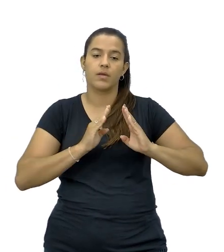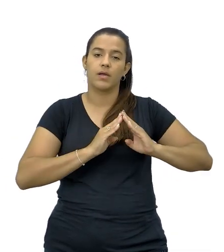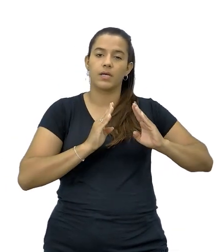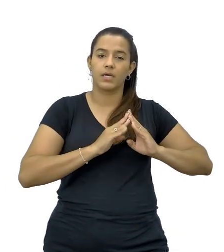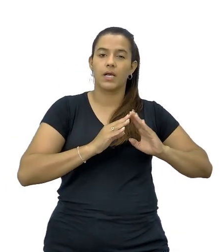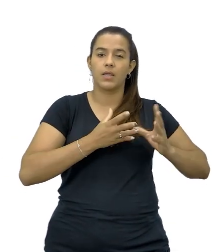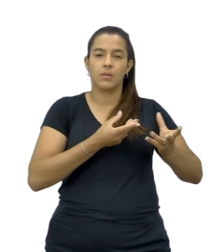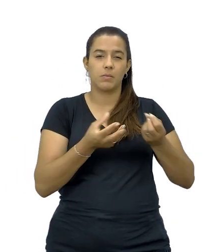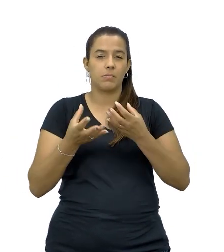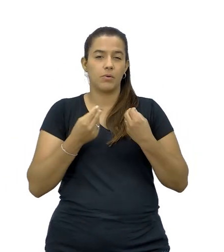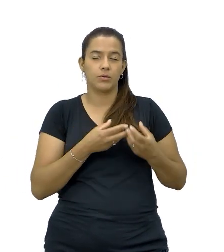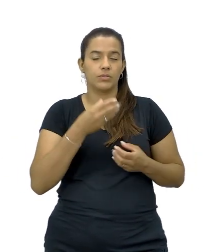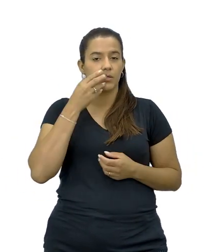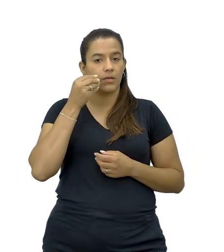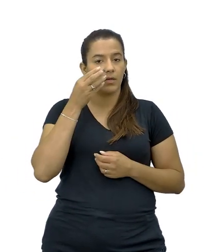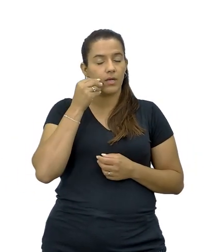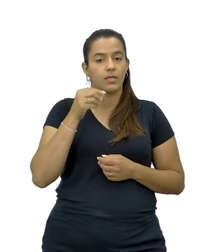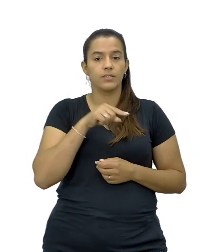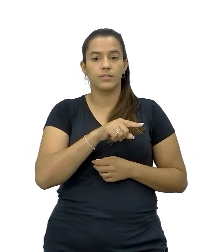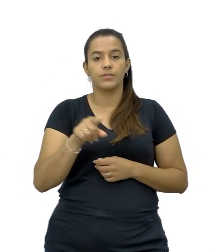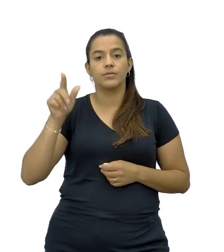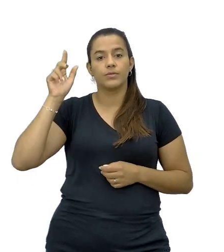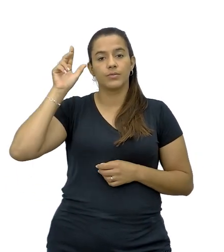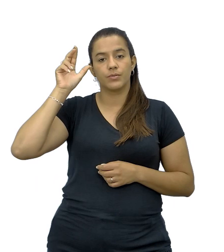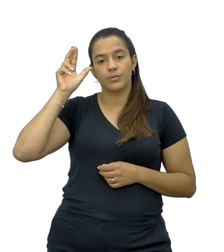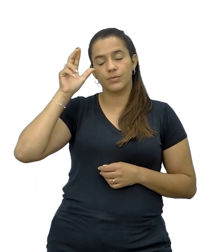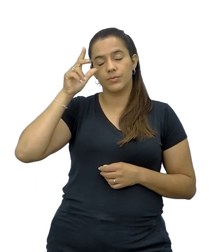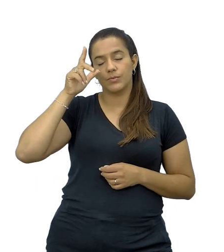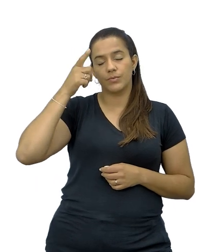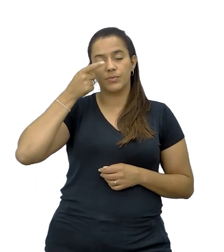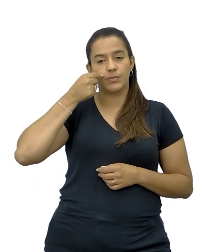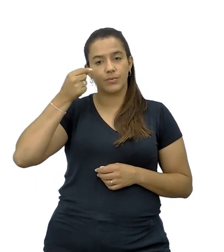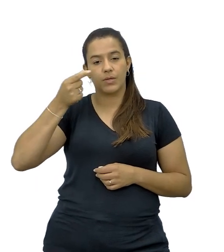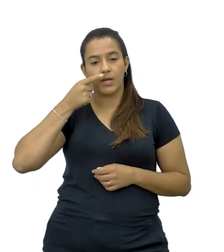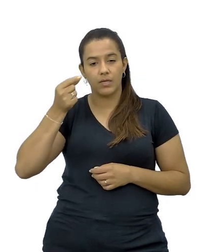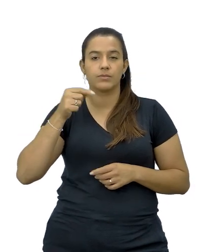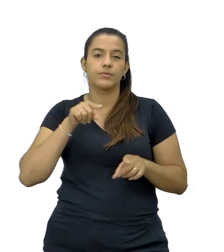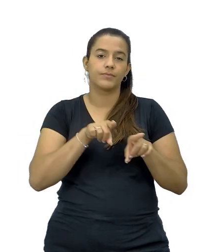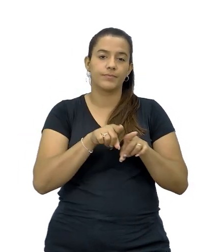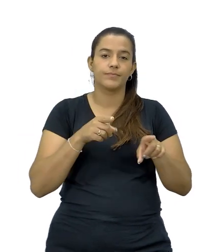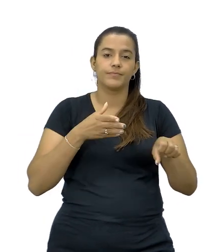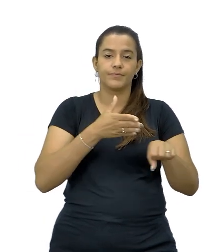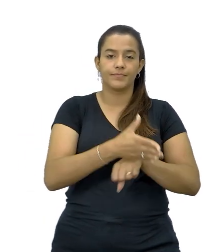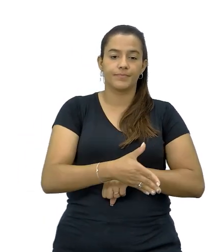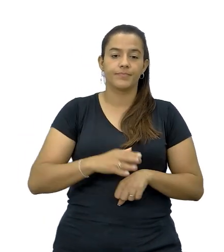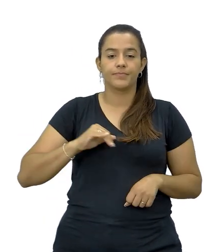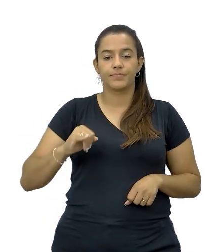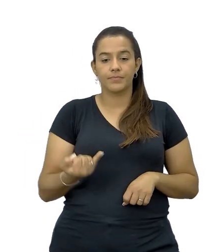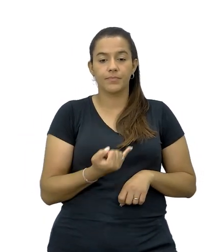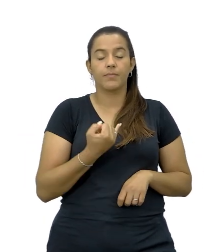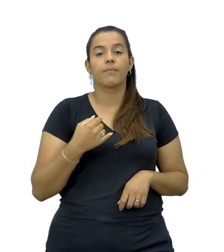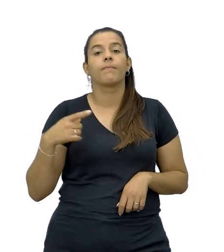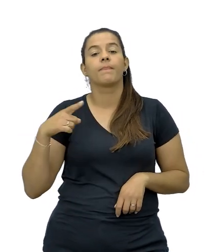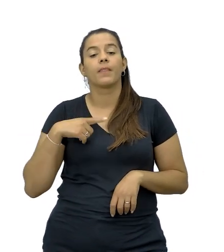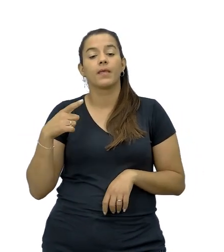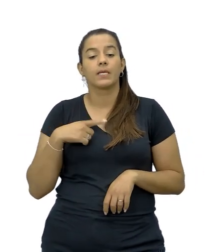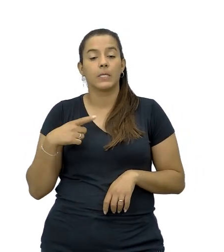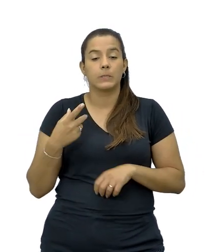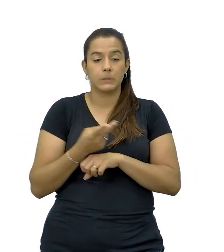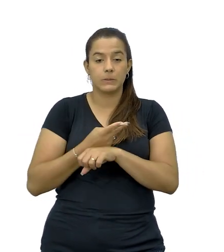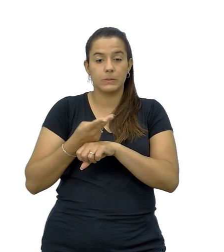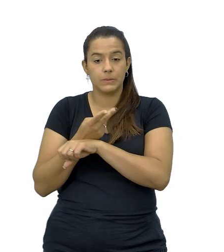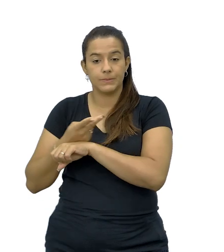completamente cheia de ratas, e um gato soube disso e foi até lá tirar proveito, claro, né? Mas elas, vendo que estavam sendo